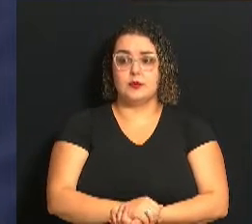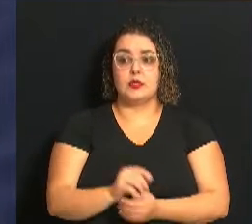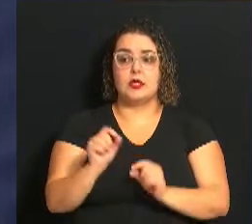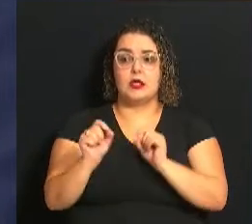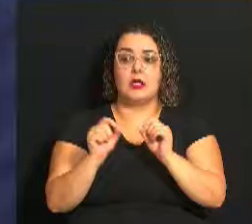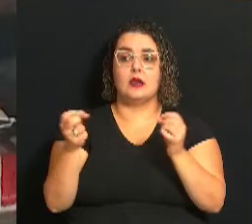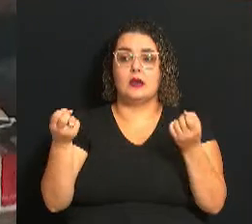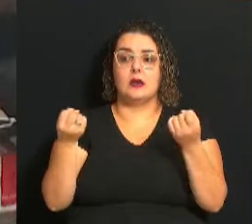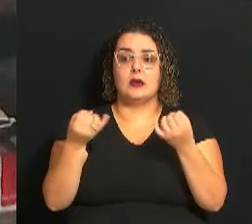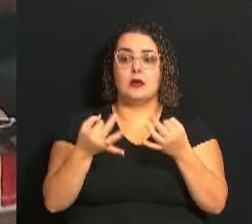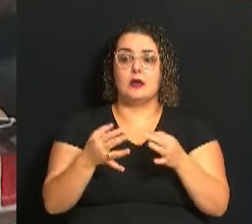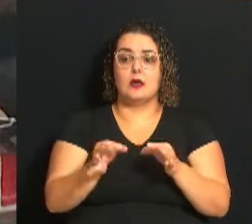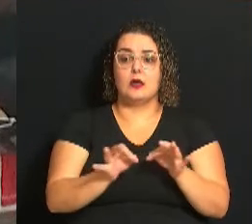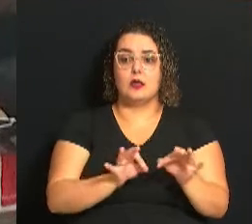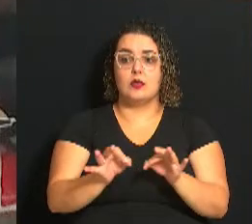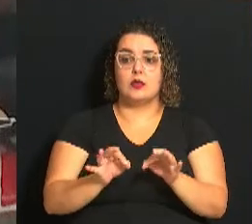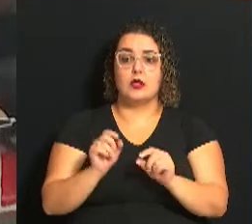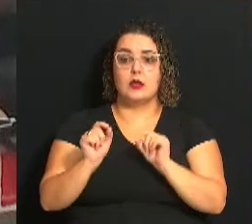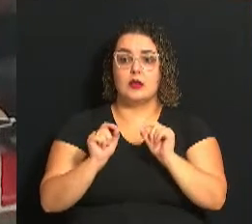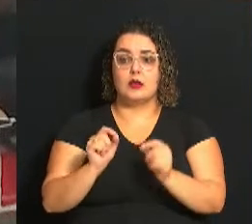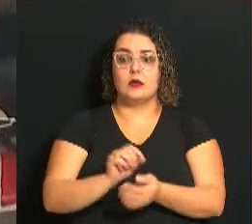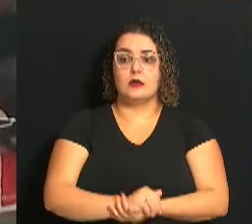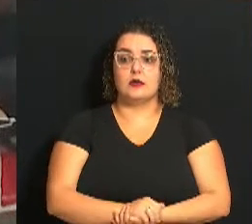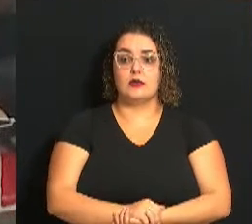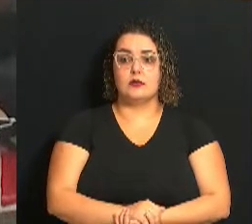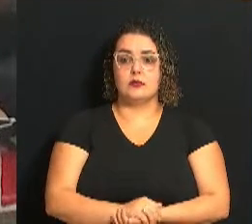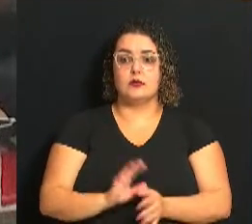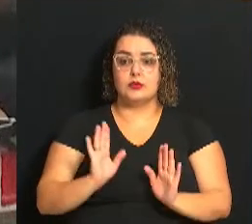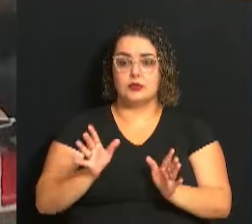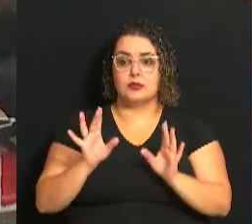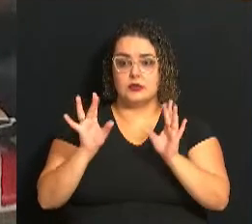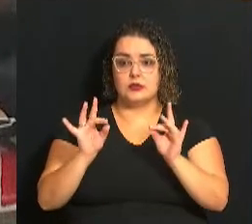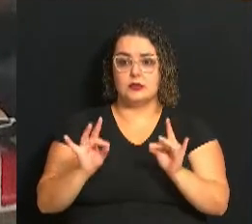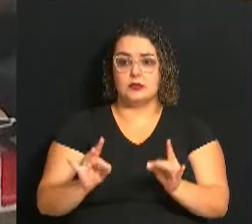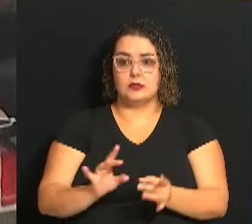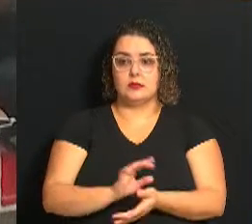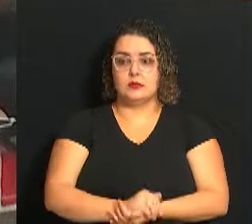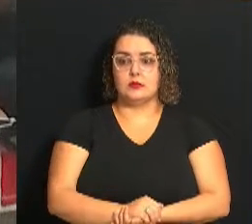explicar o projeto, quem que vai ser. Já está definido?